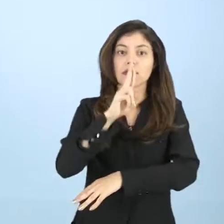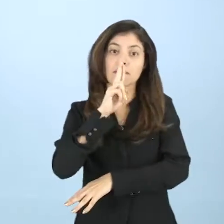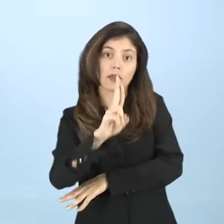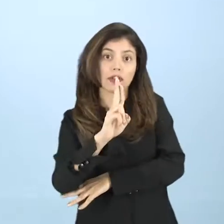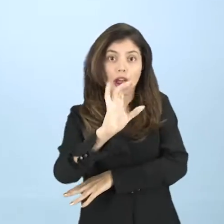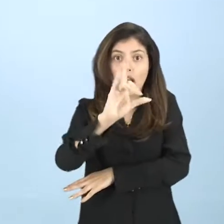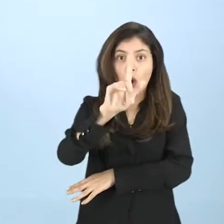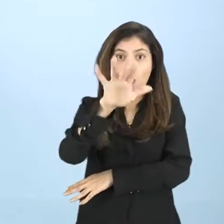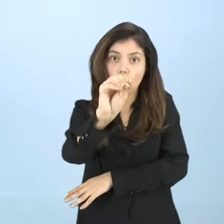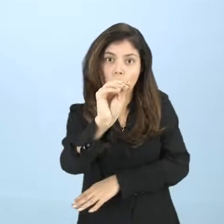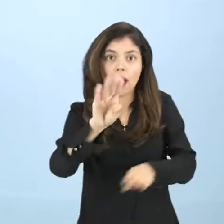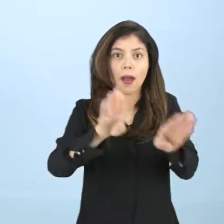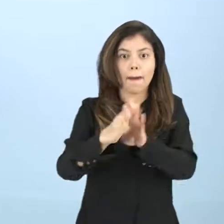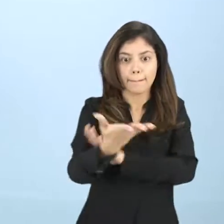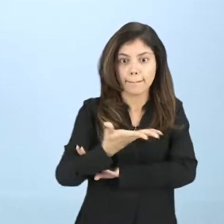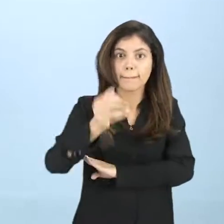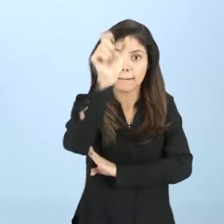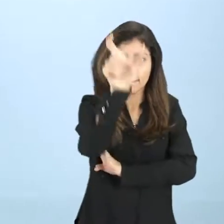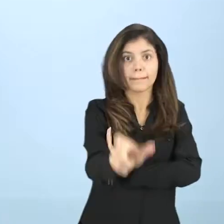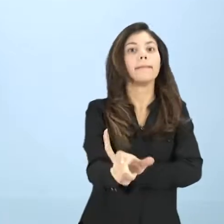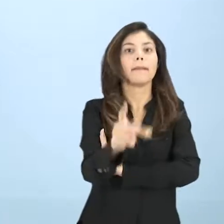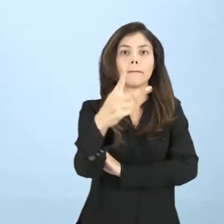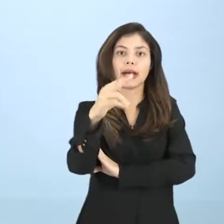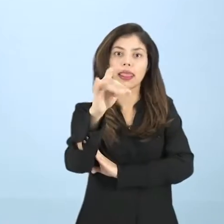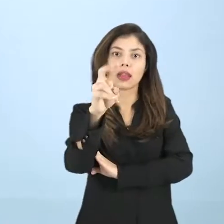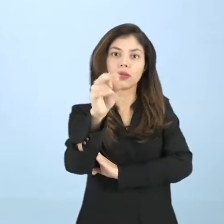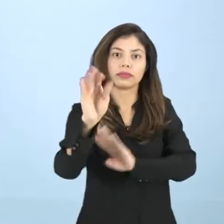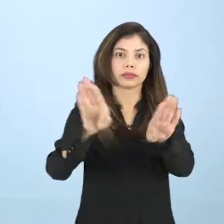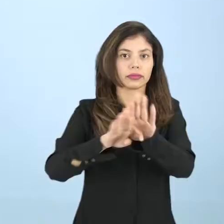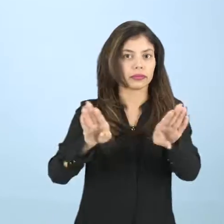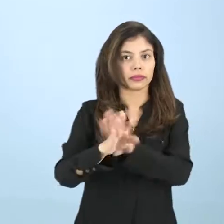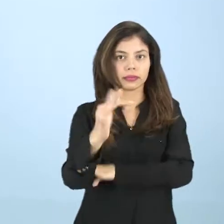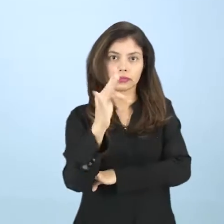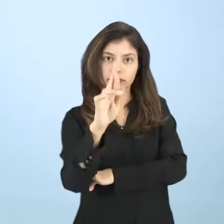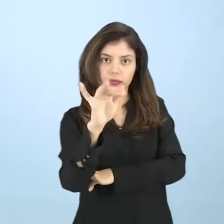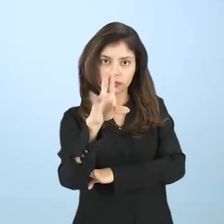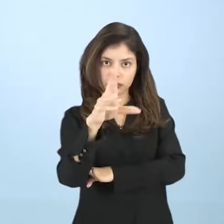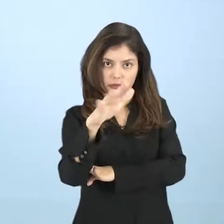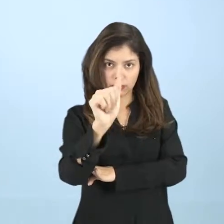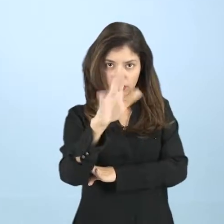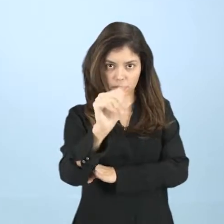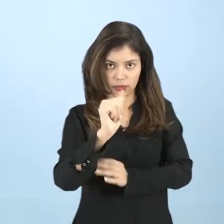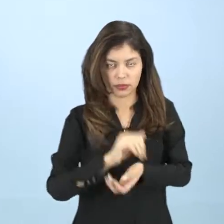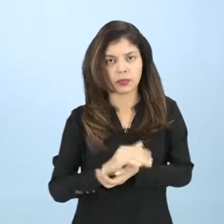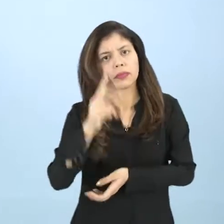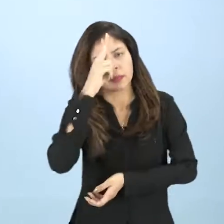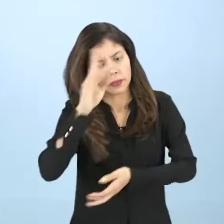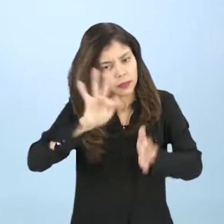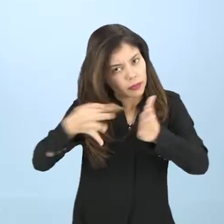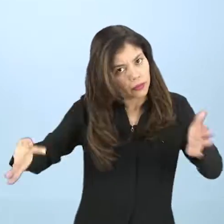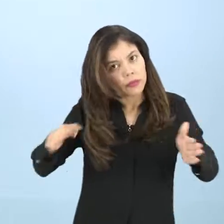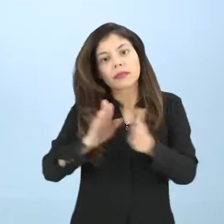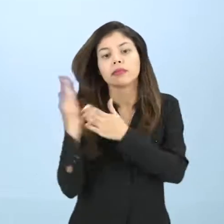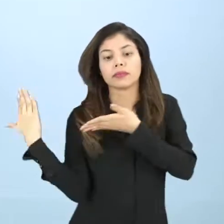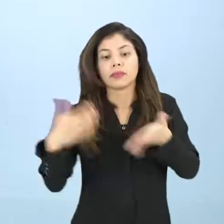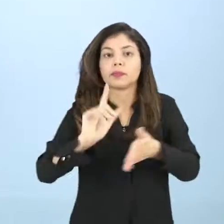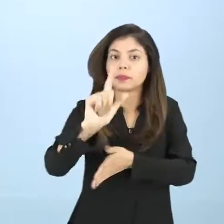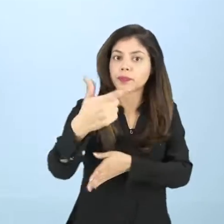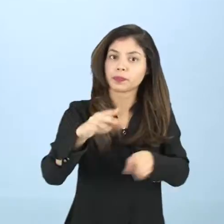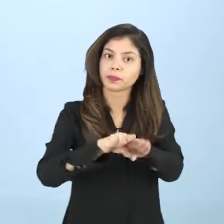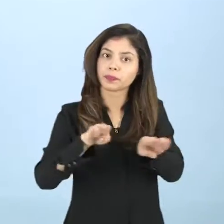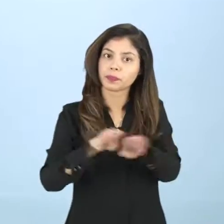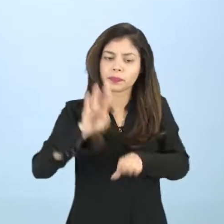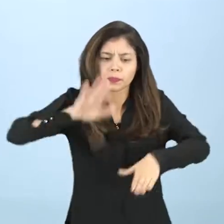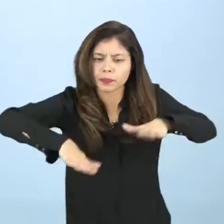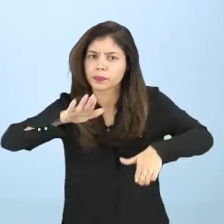de entalpia padrão e pelo cálculo de entalpia de formação. Lembrando que a fórmula para chegar até lá é a